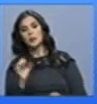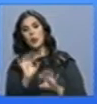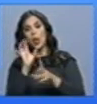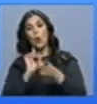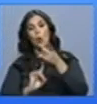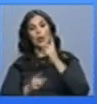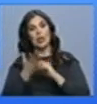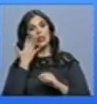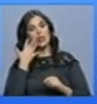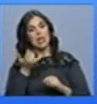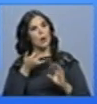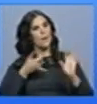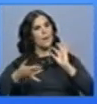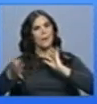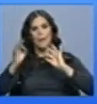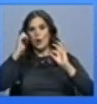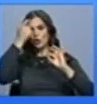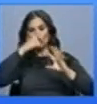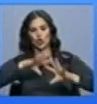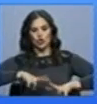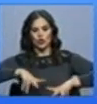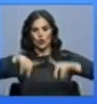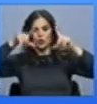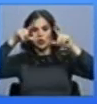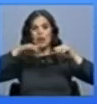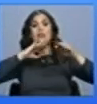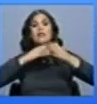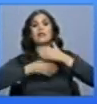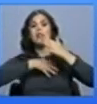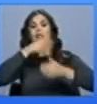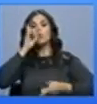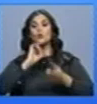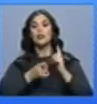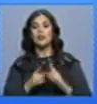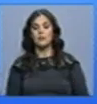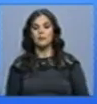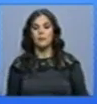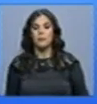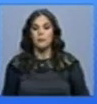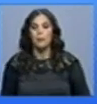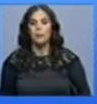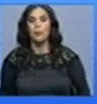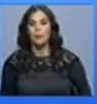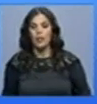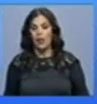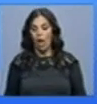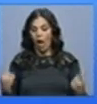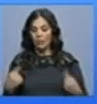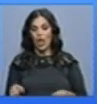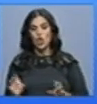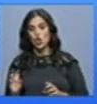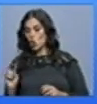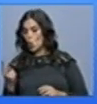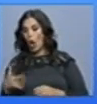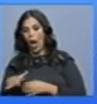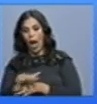tentou escrever a história da evolução da Via Láctea, que conta mais ou menos o seguinte. Nós temos claramente duas épocas que marcam